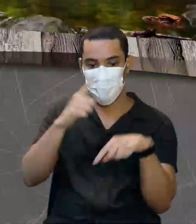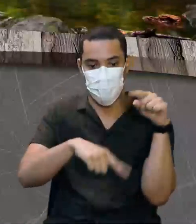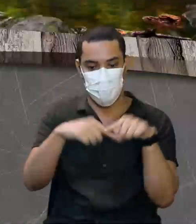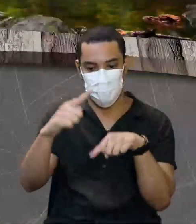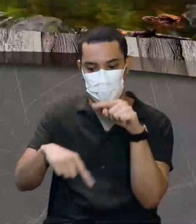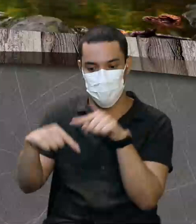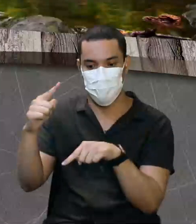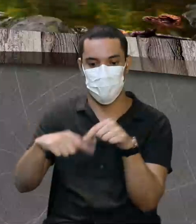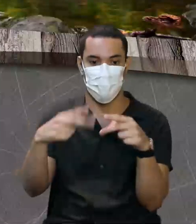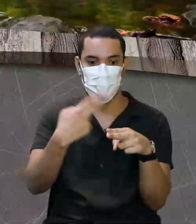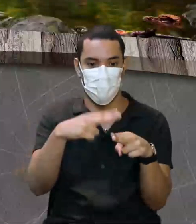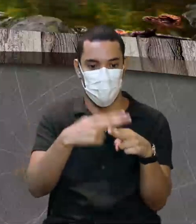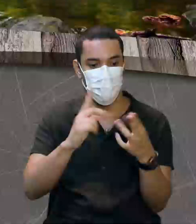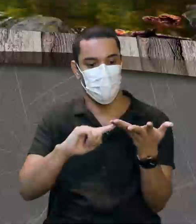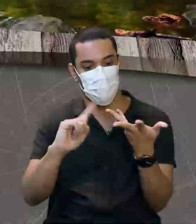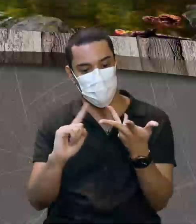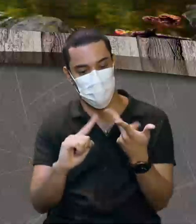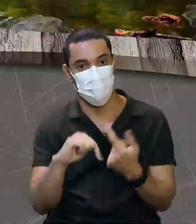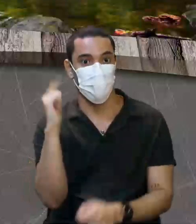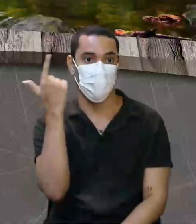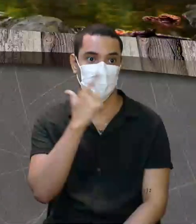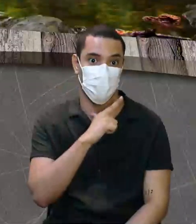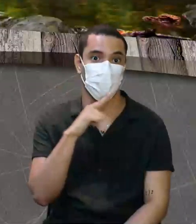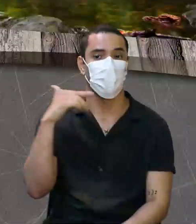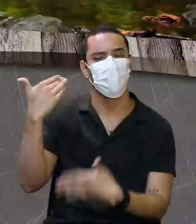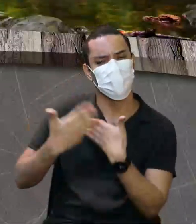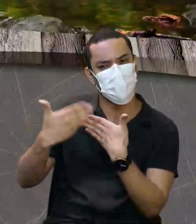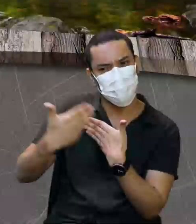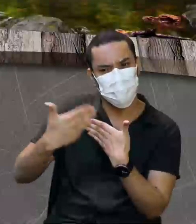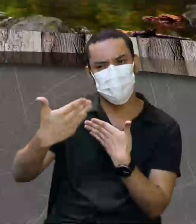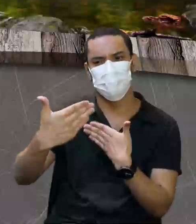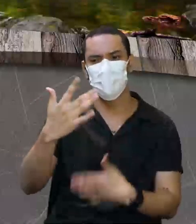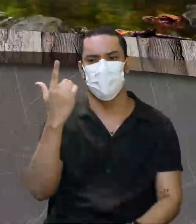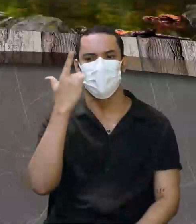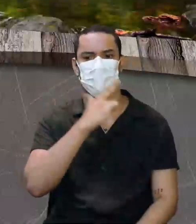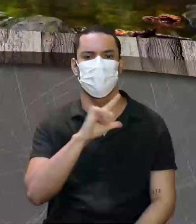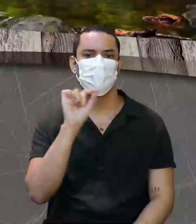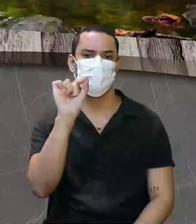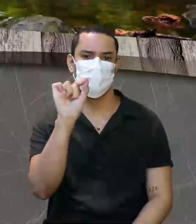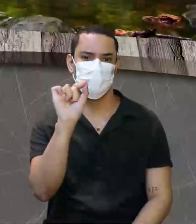tá? Aí eles conseguiram depois, né, posteriormente,